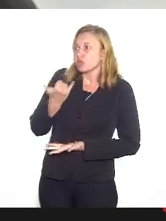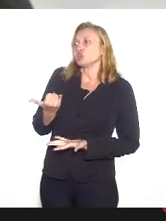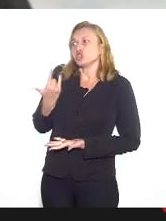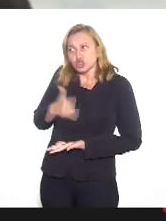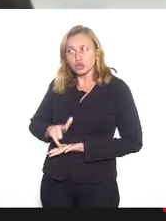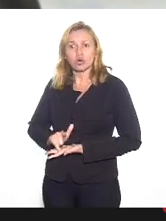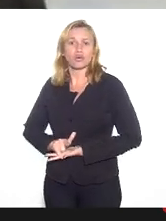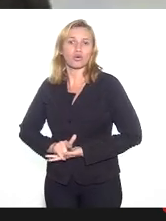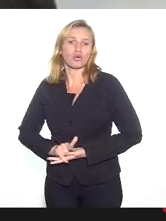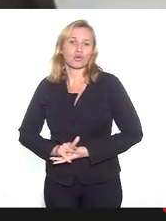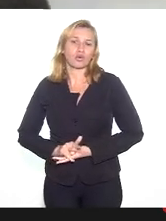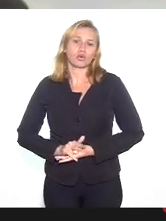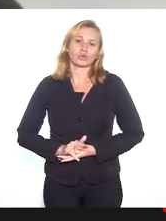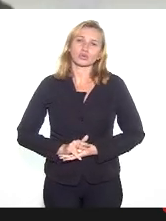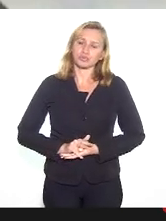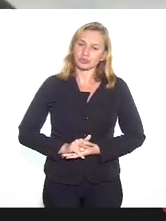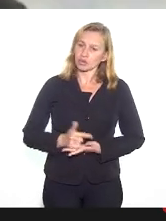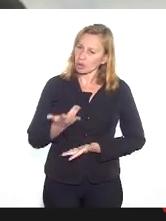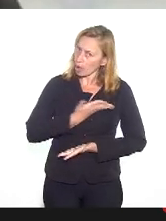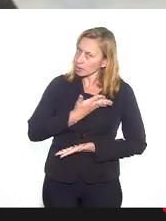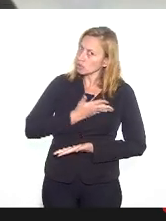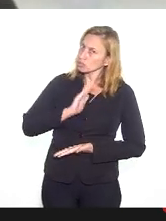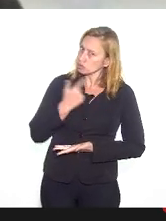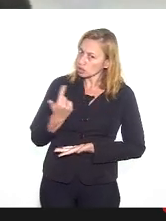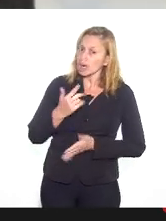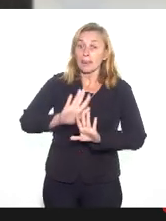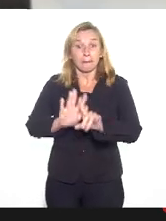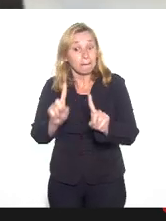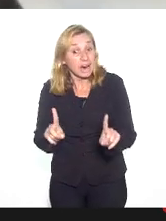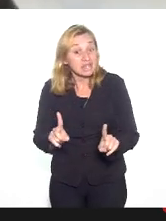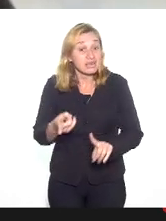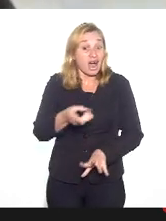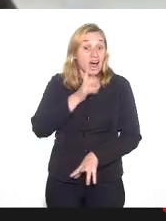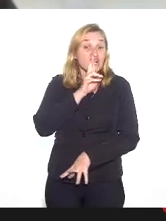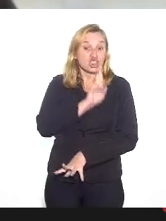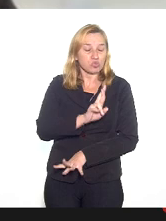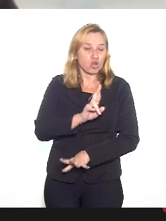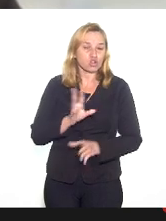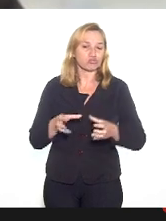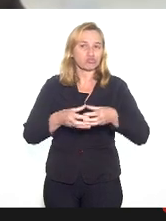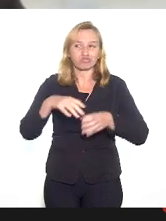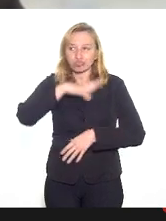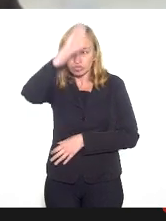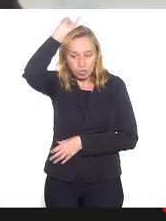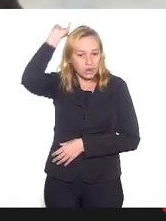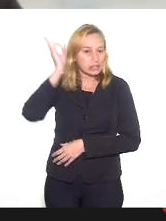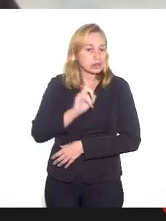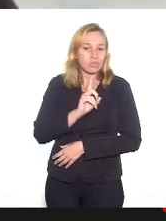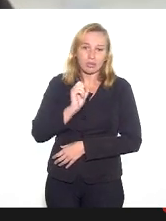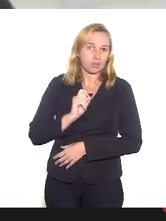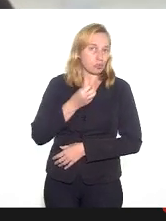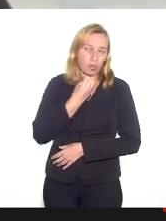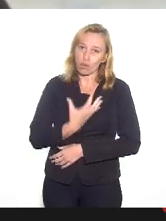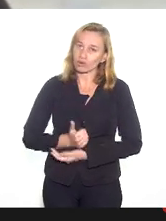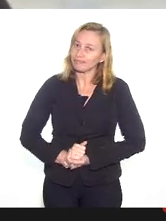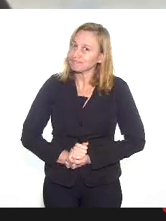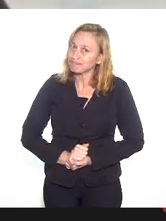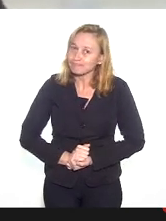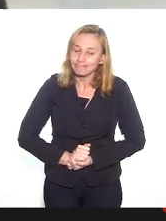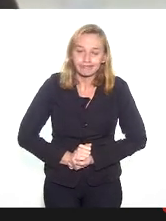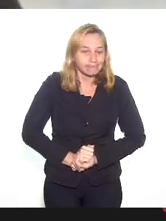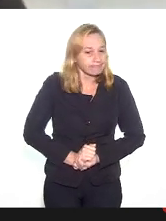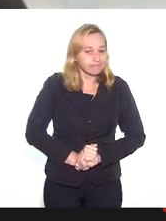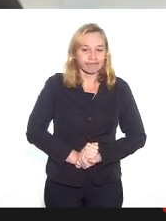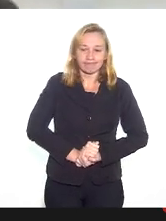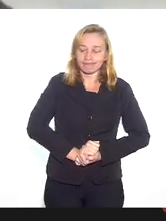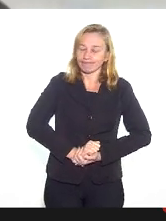vez, de maneira nenhuma, somos amigos, mas a resposta institucional do Corpo de Bombeiros não está coerente com a